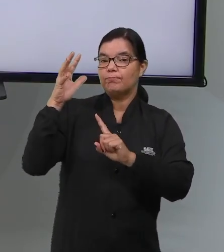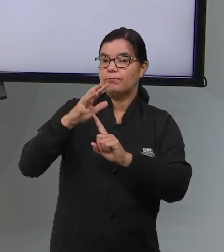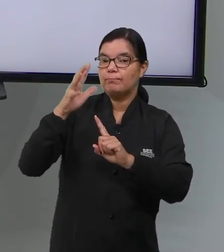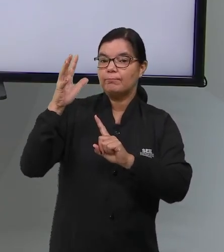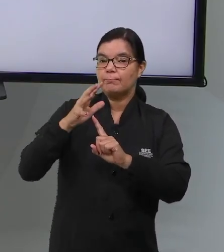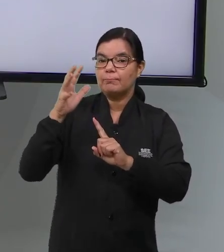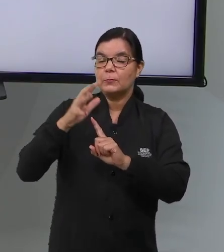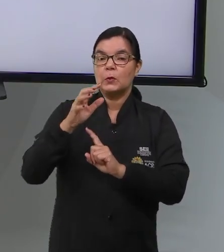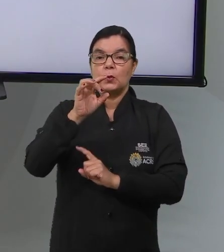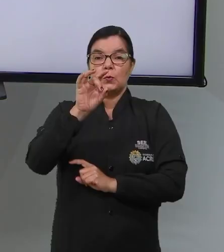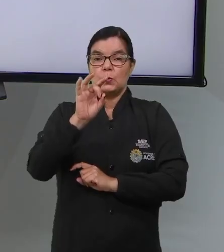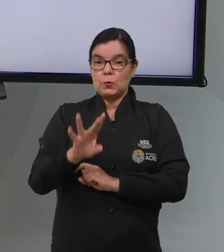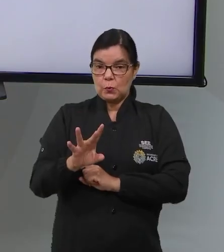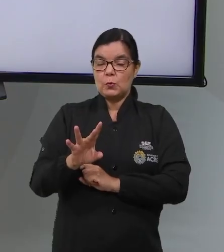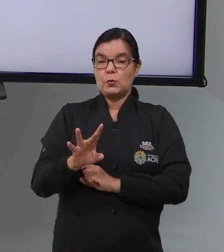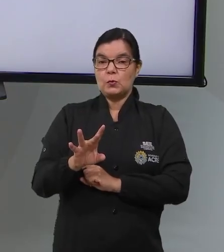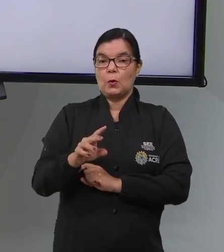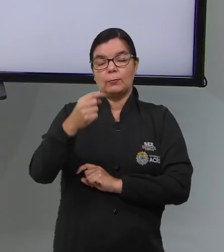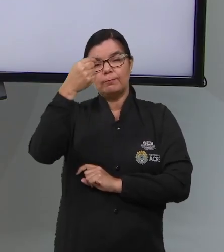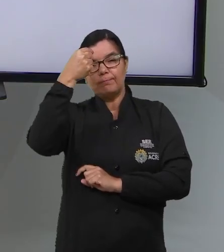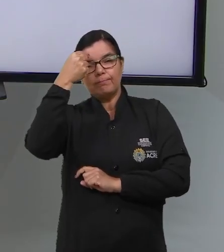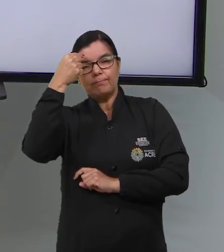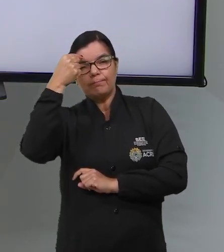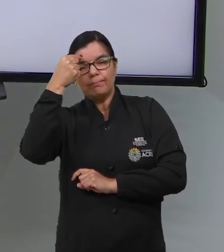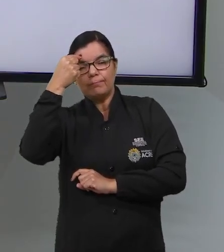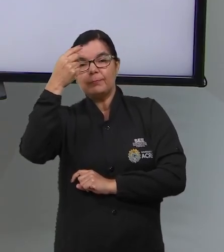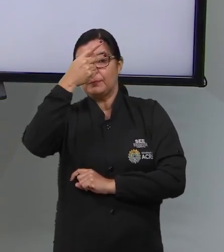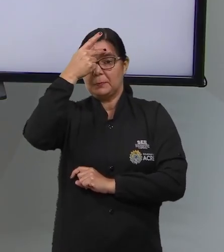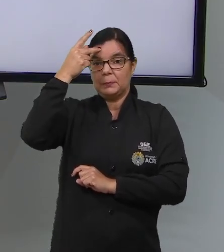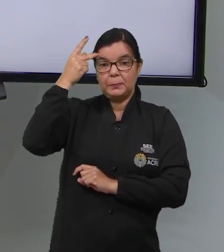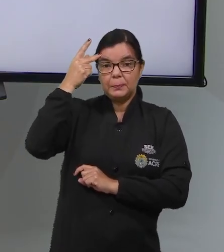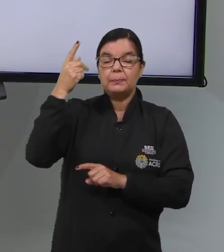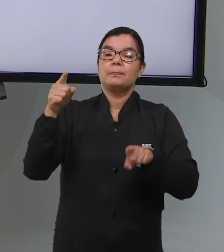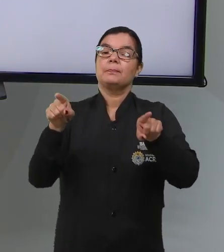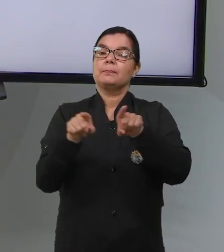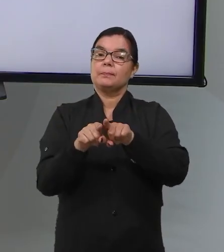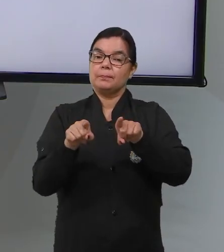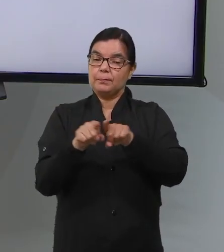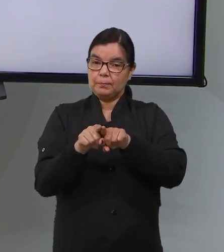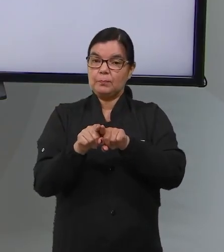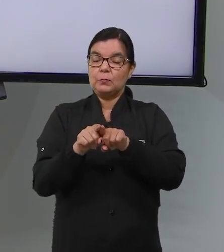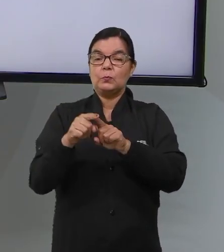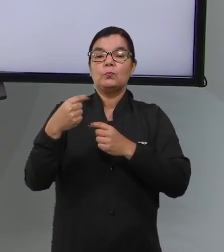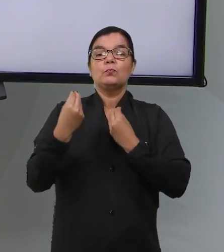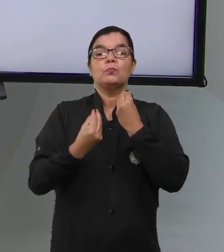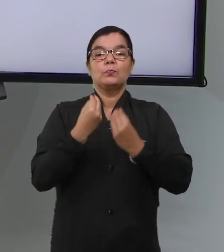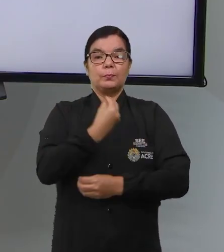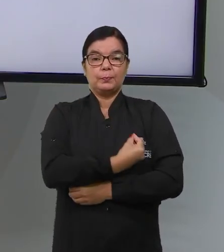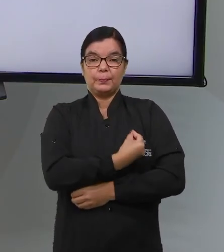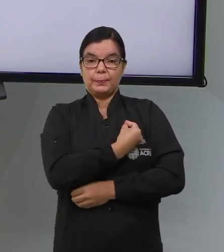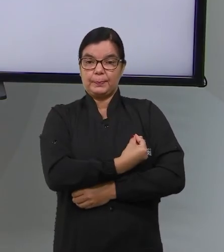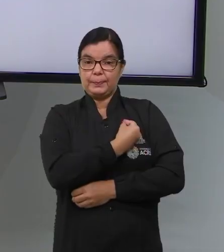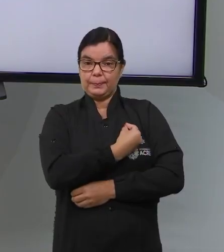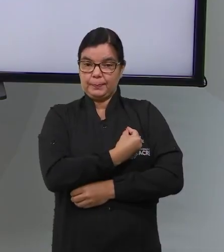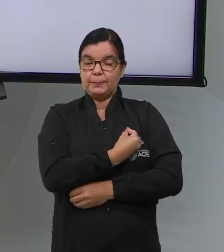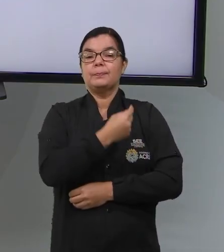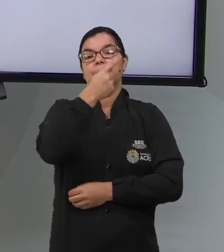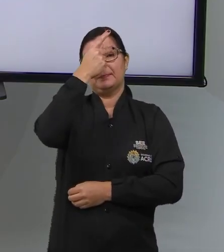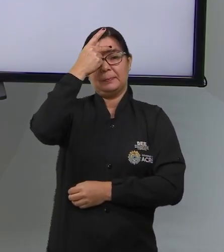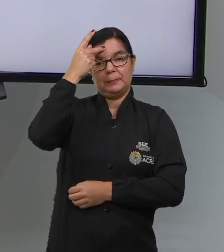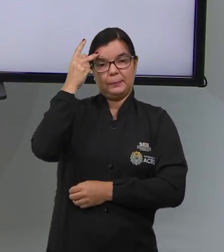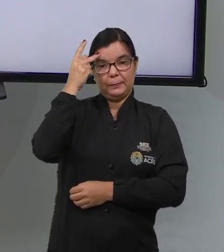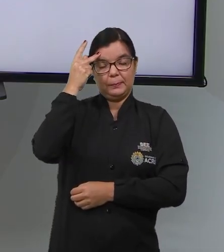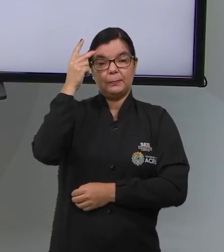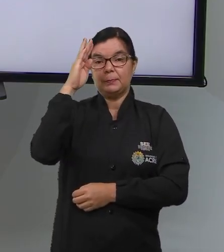influenciar não somente o modo de pensar das pessoas, mas também o modo de viver das